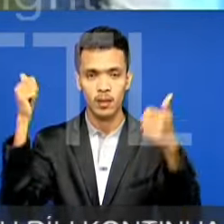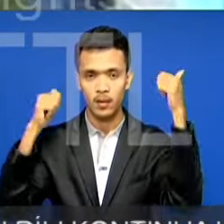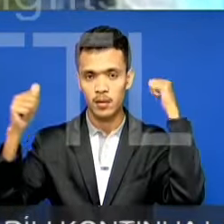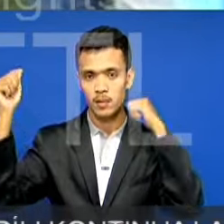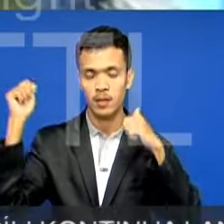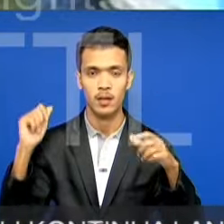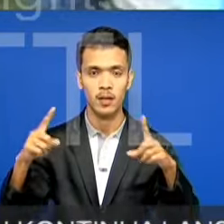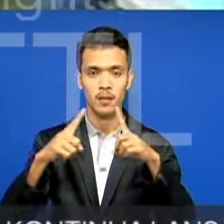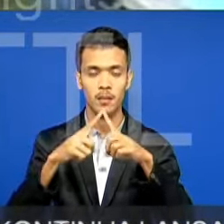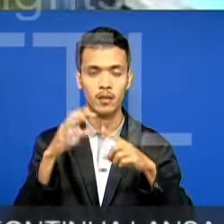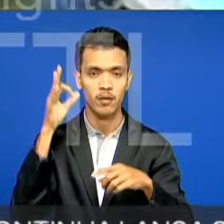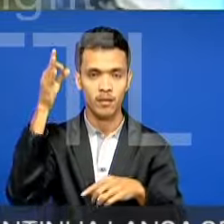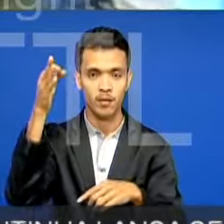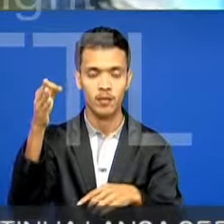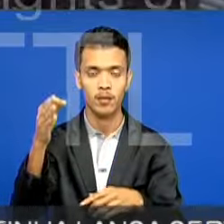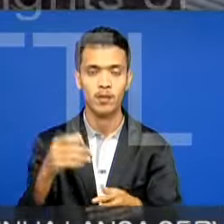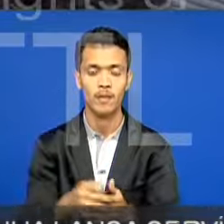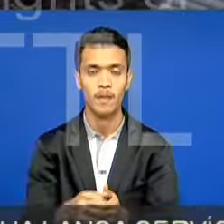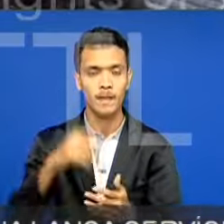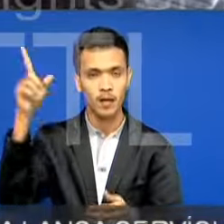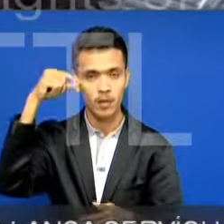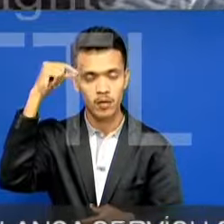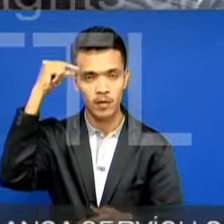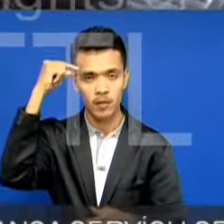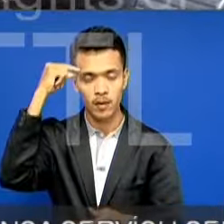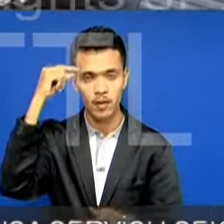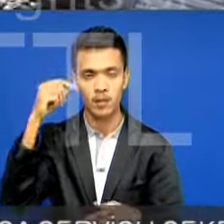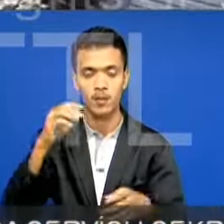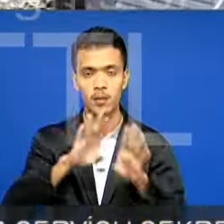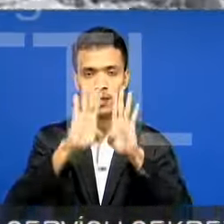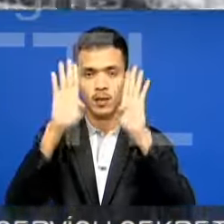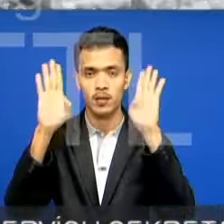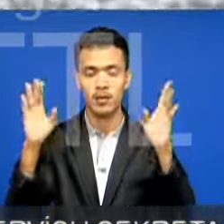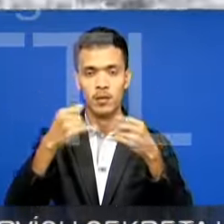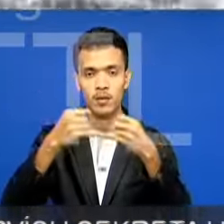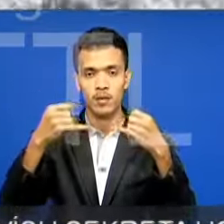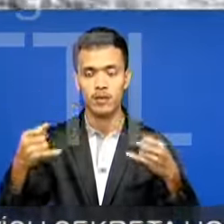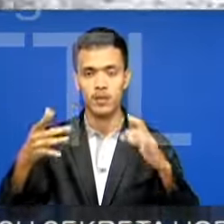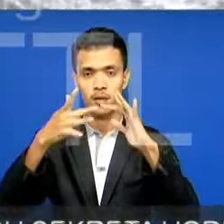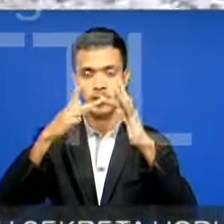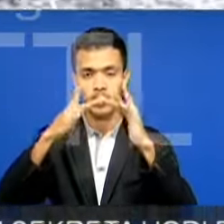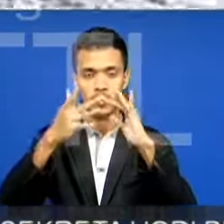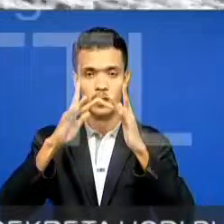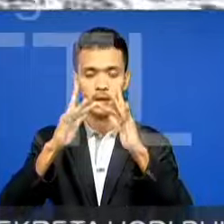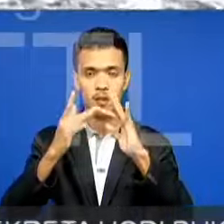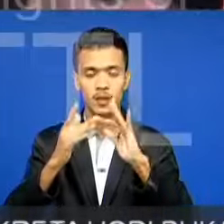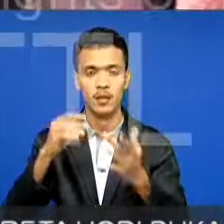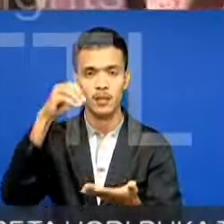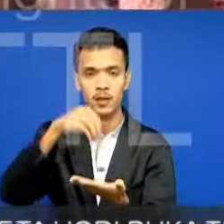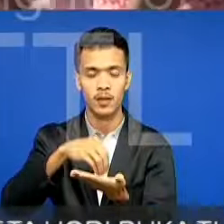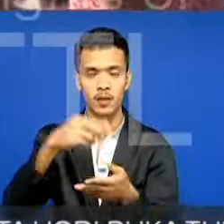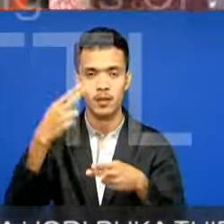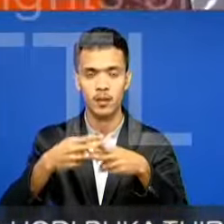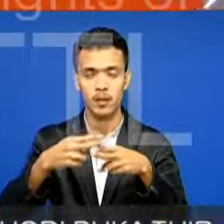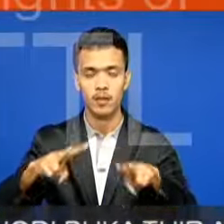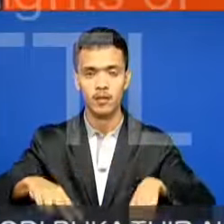futuro. Relembra Falicata, governo foi na Lange lançar na cabo submarino fibra ótica. Nebe tal naran herói